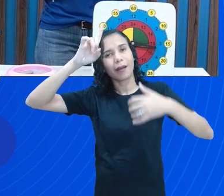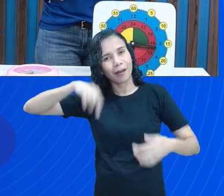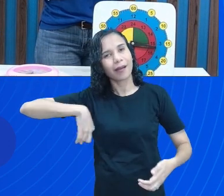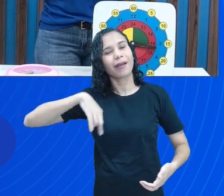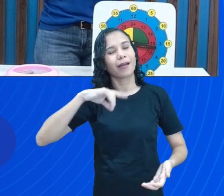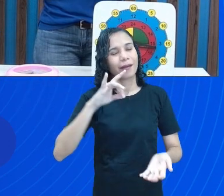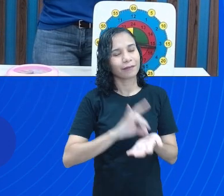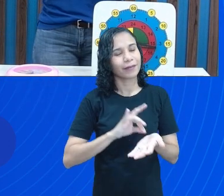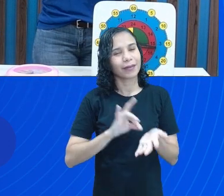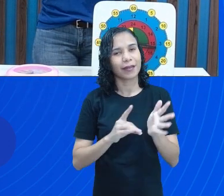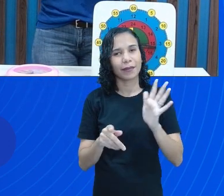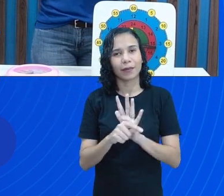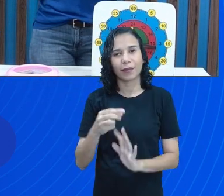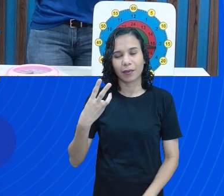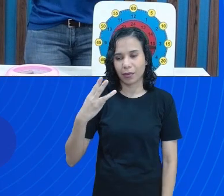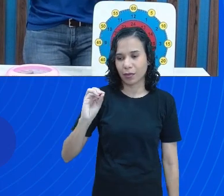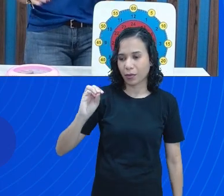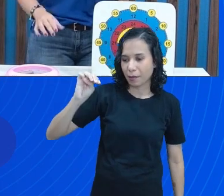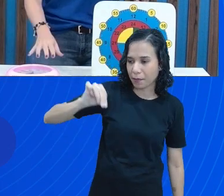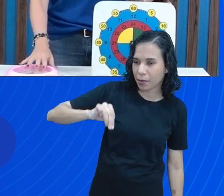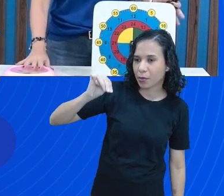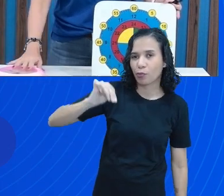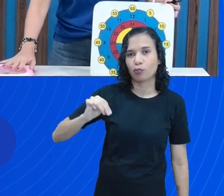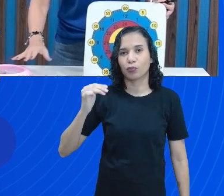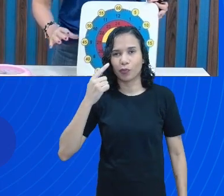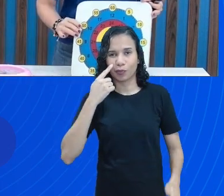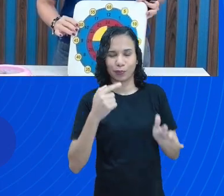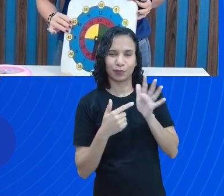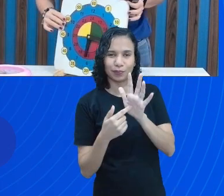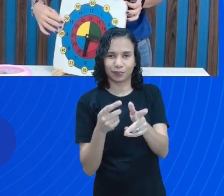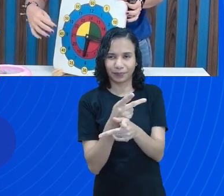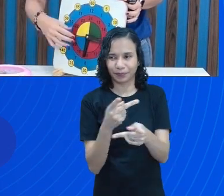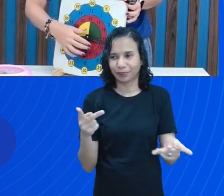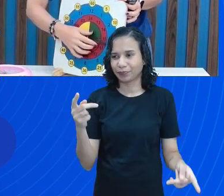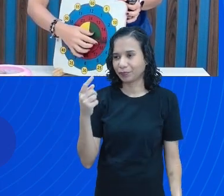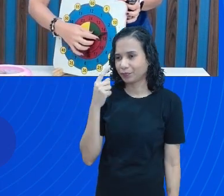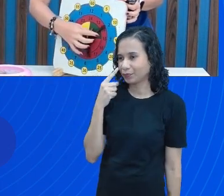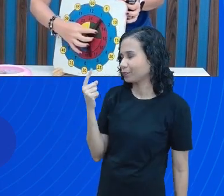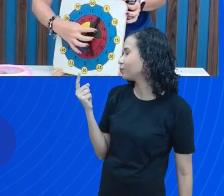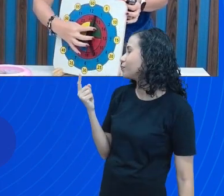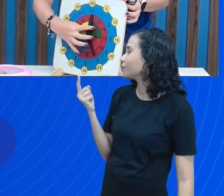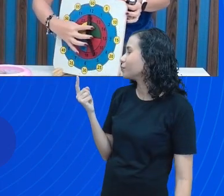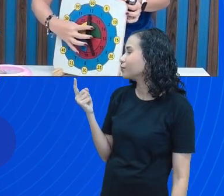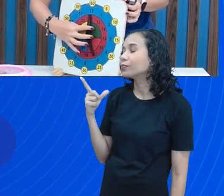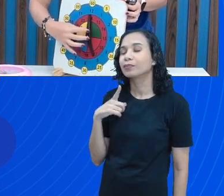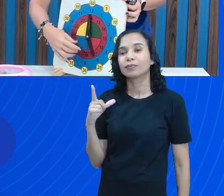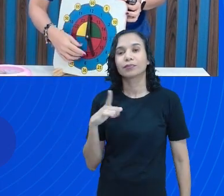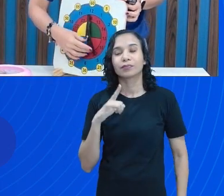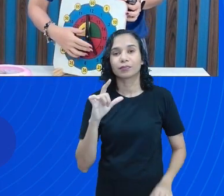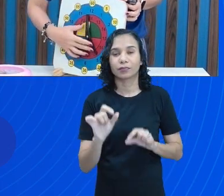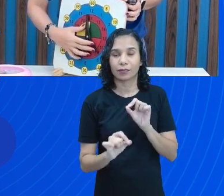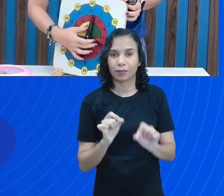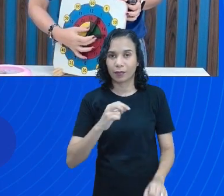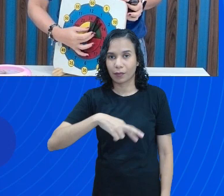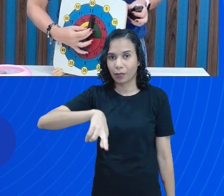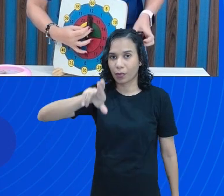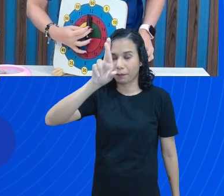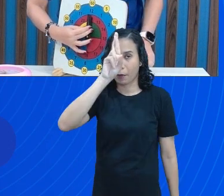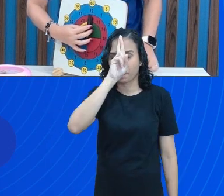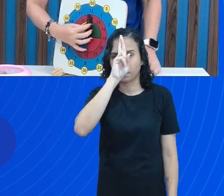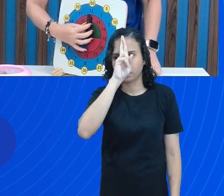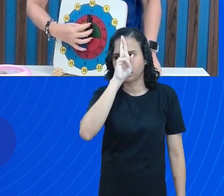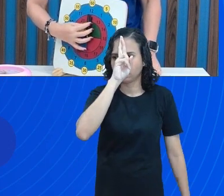Exatamente, ó. Se passaram 30 minutos, vou mostrar aqui, ó. O relógio está marcando 12